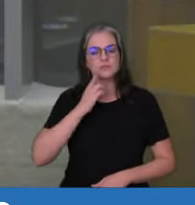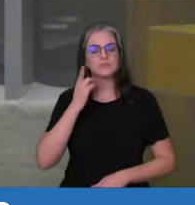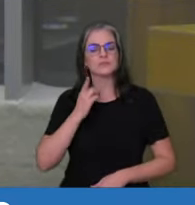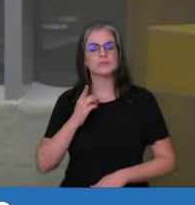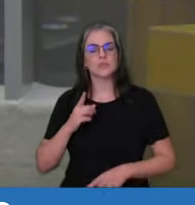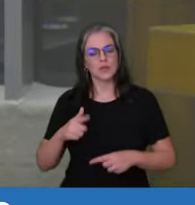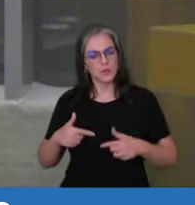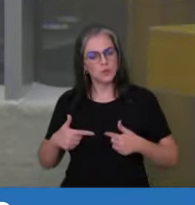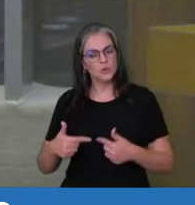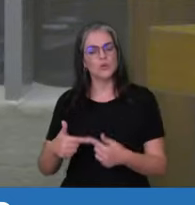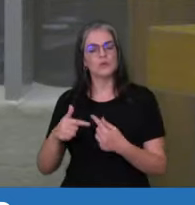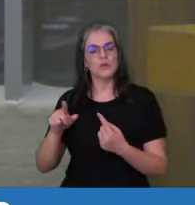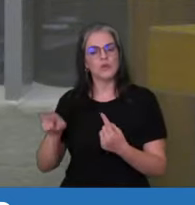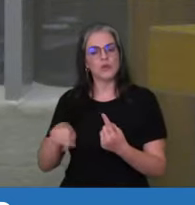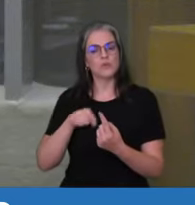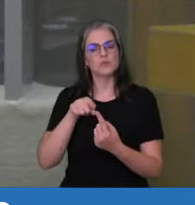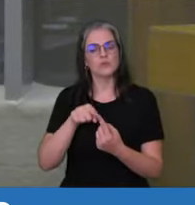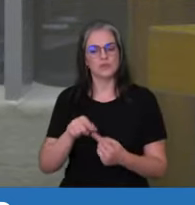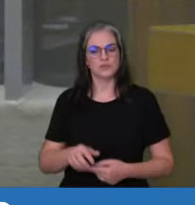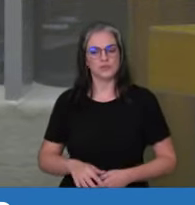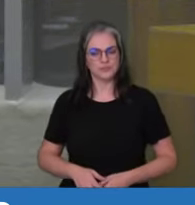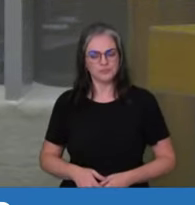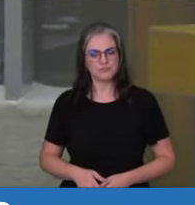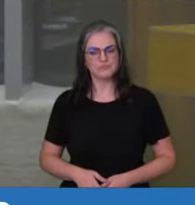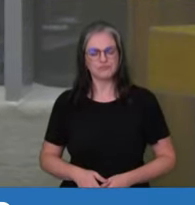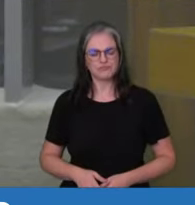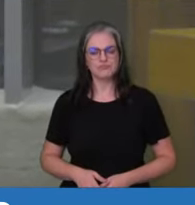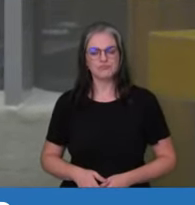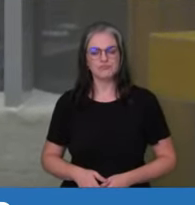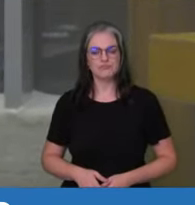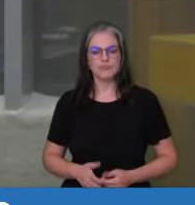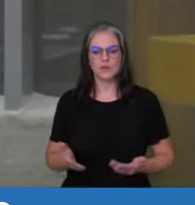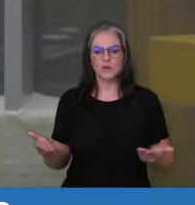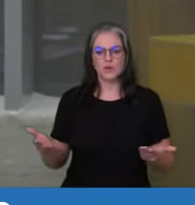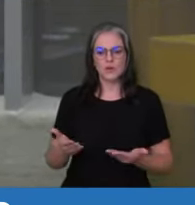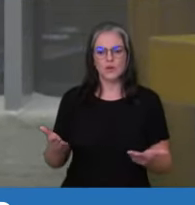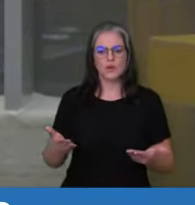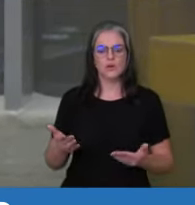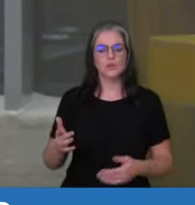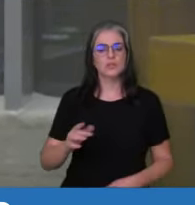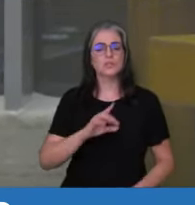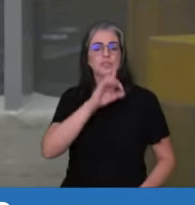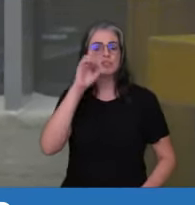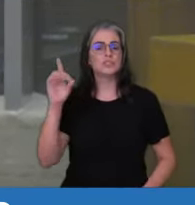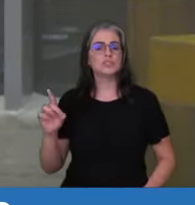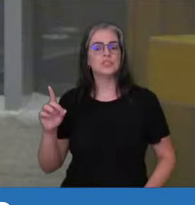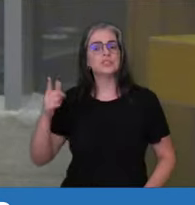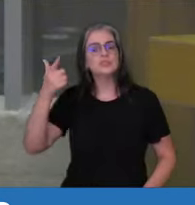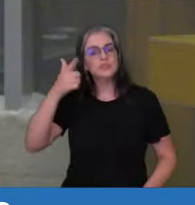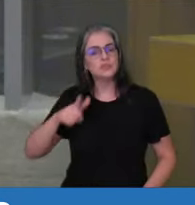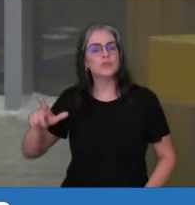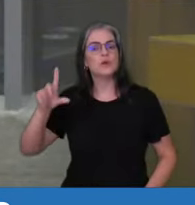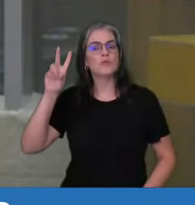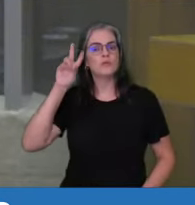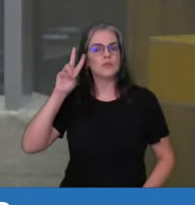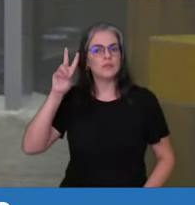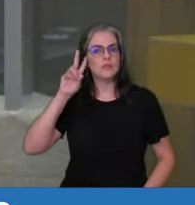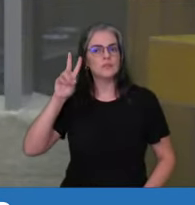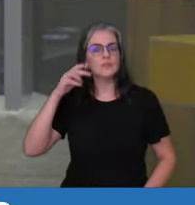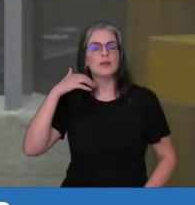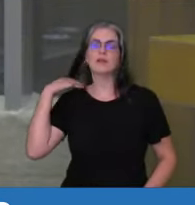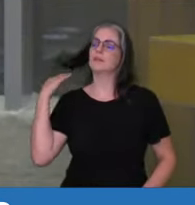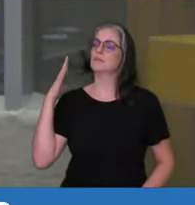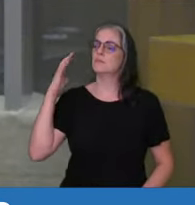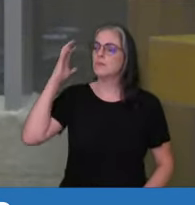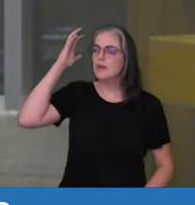organizam esse dia de mais uma vez homenagear Marielle Anderson